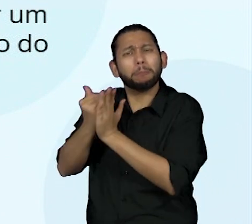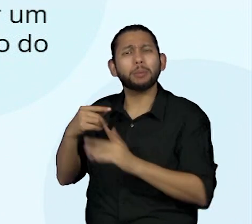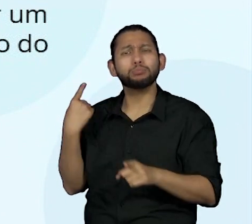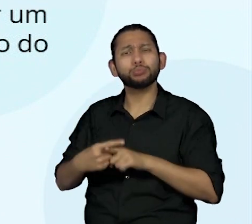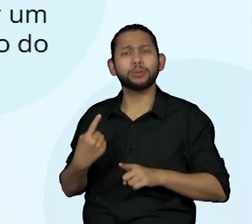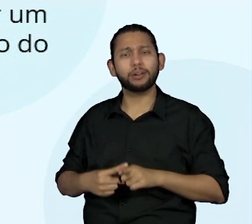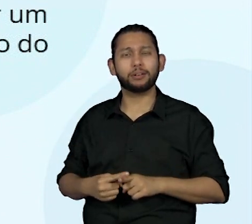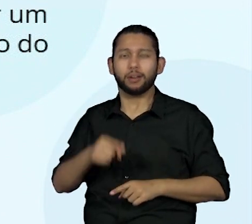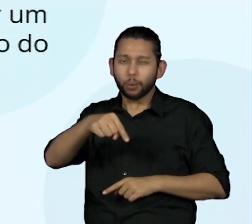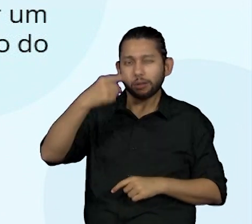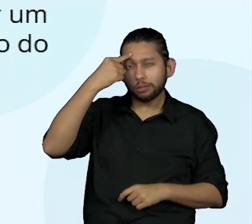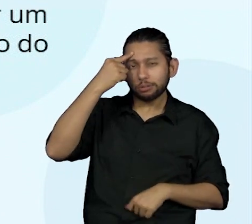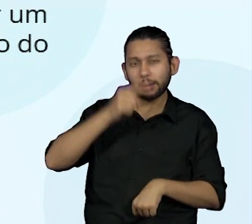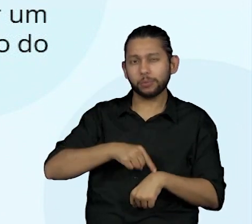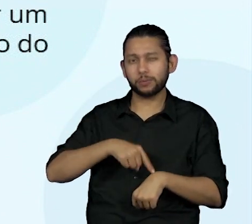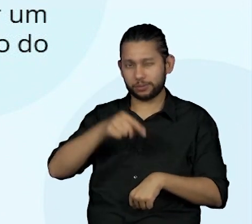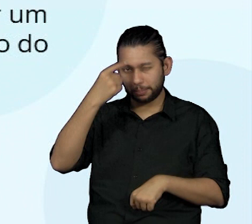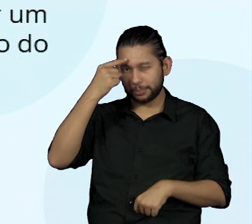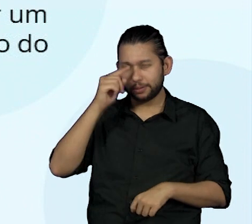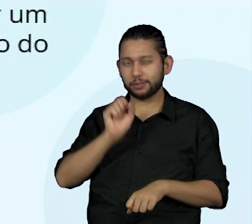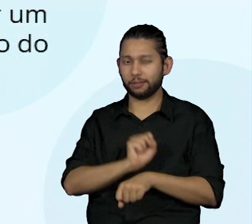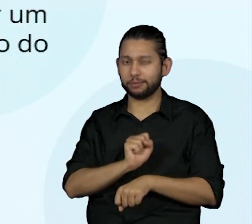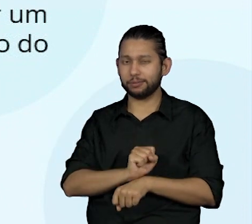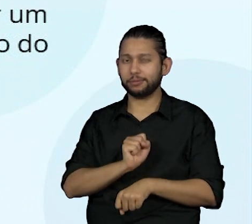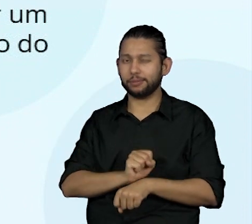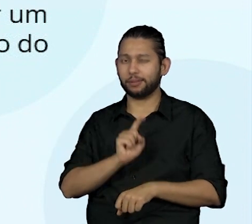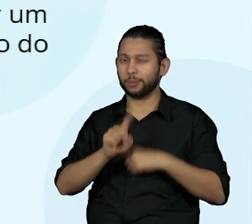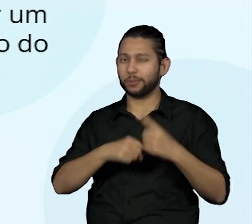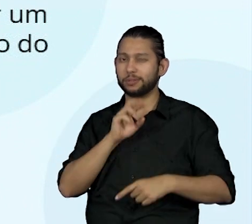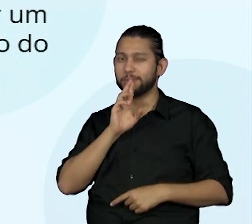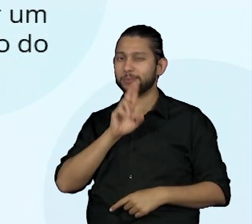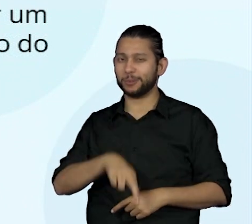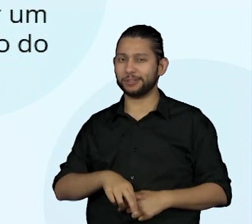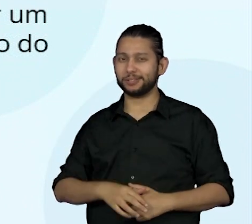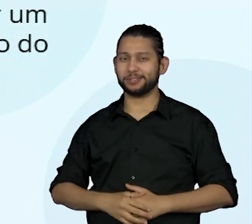para pensar e aí a gente já volta com a resposta.